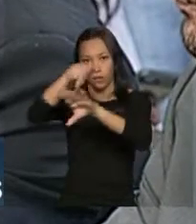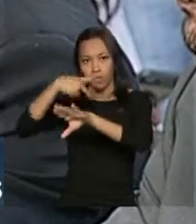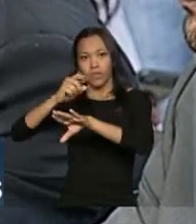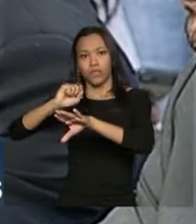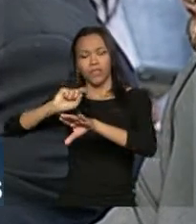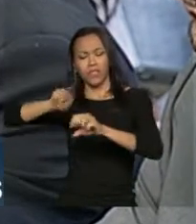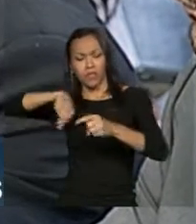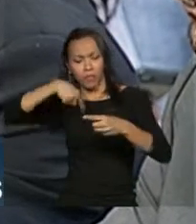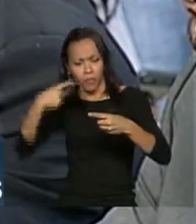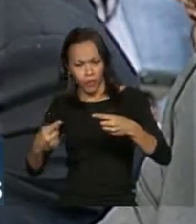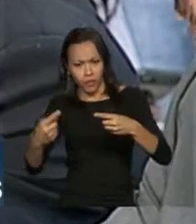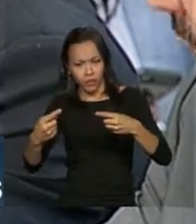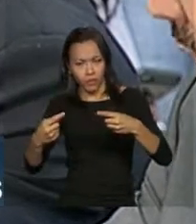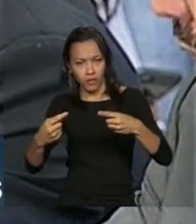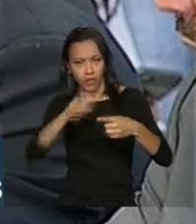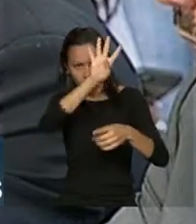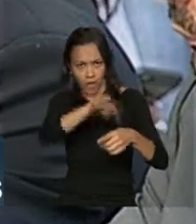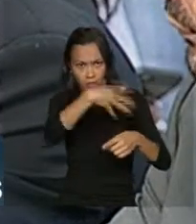E depois, né, de baixo...